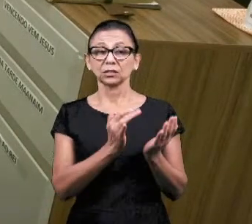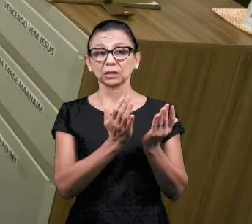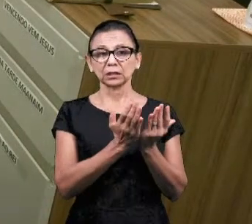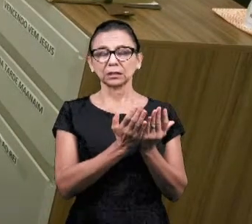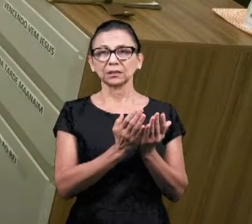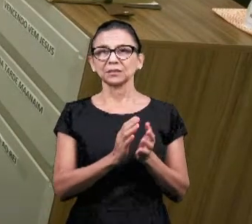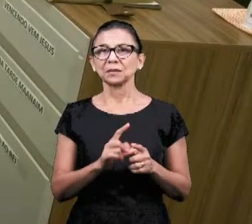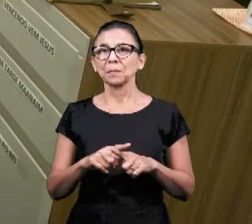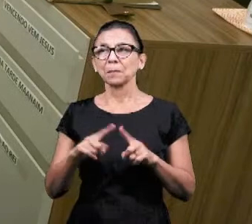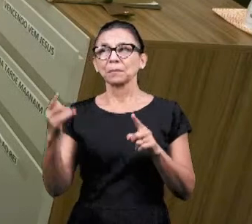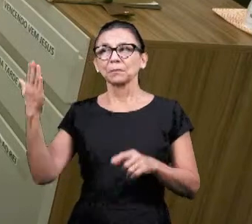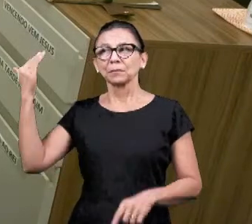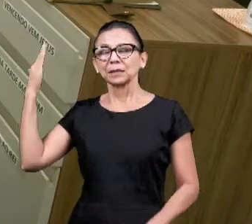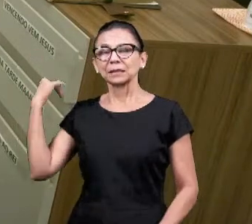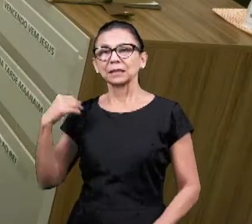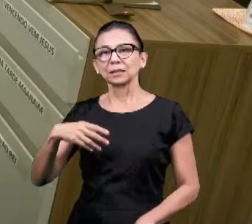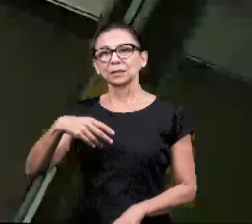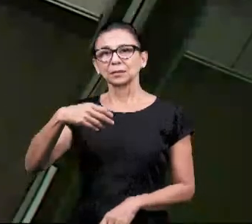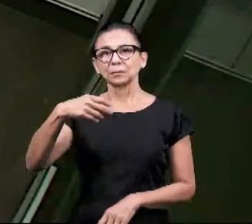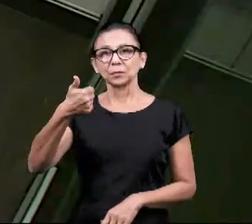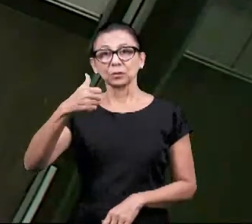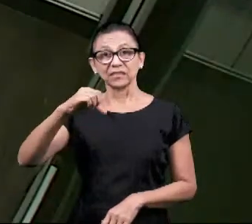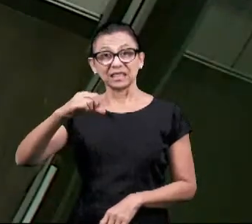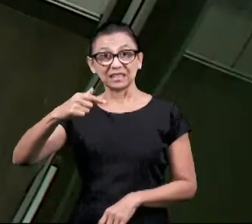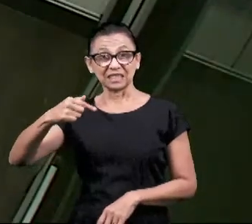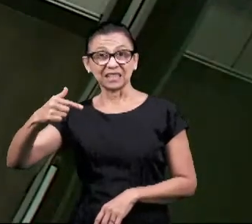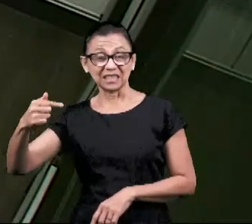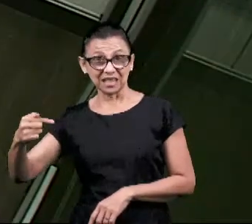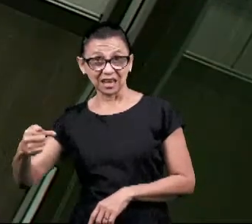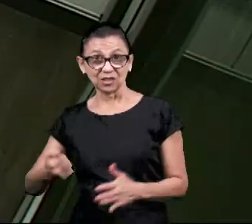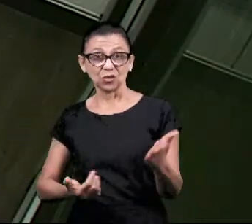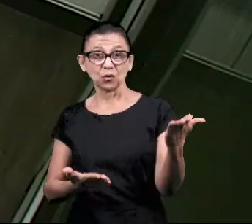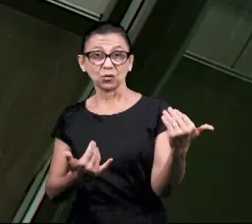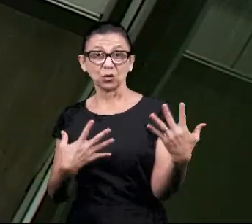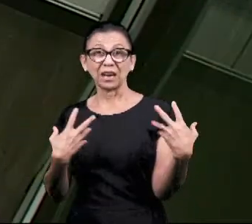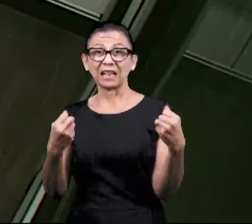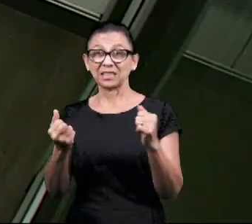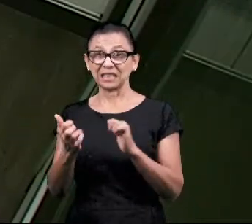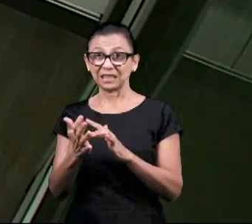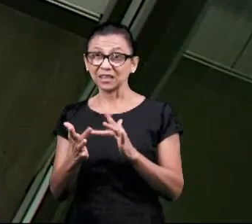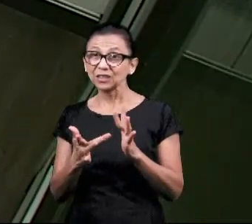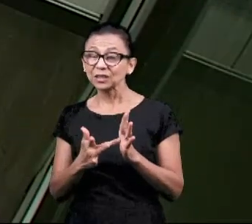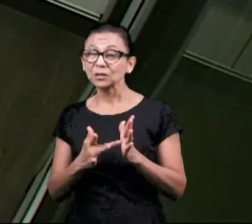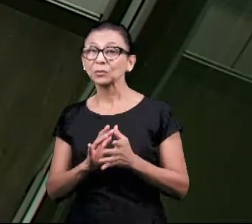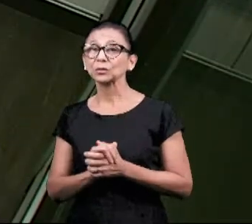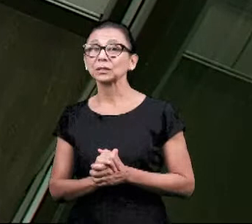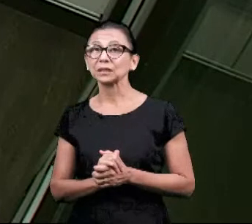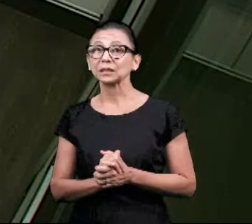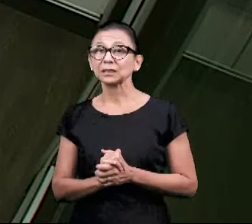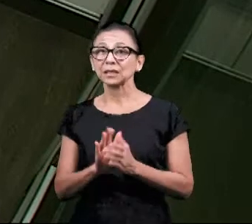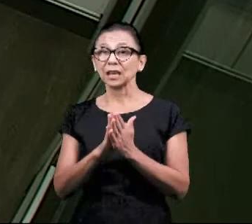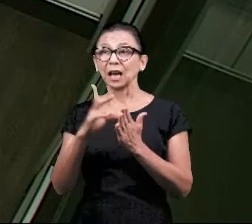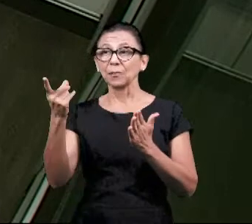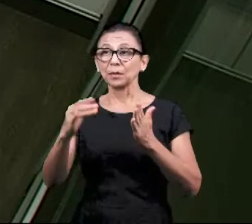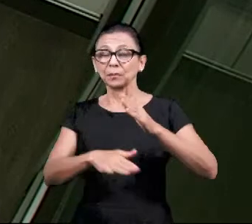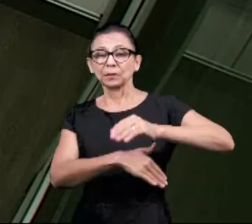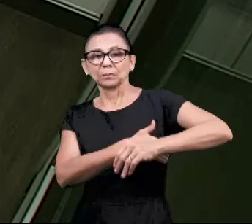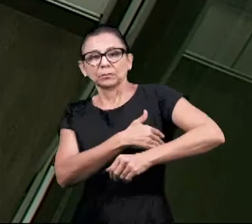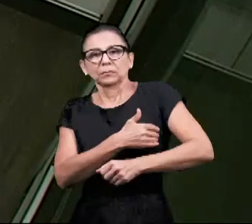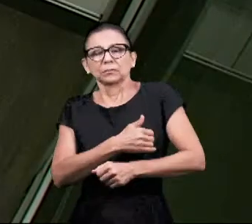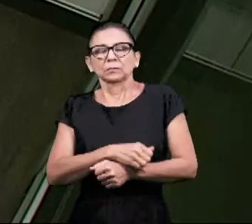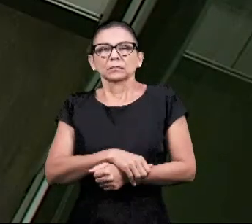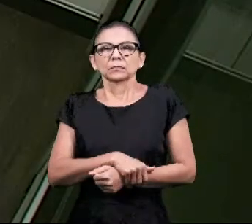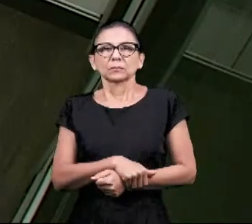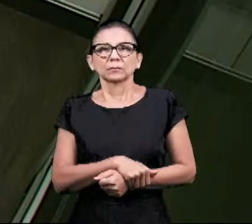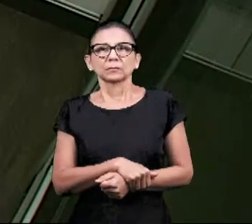converter, sair do mundo, isso, e pegar uma Bíblia e carregar embaixo do braço. Era difícil. Era difícil. Eu me lembro